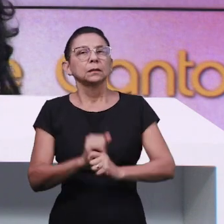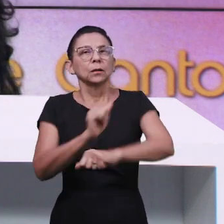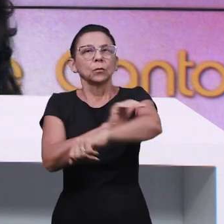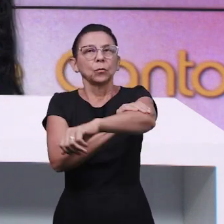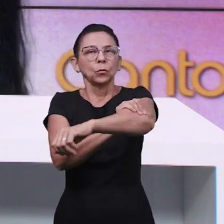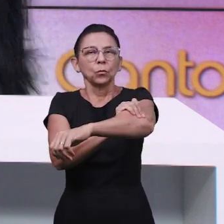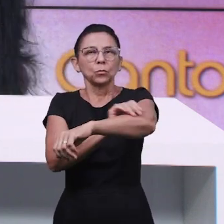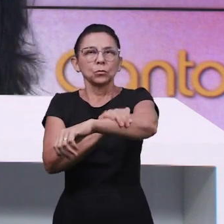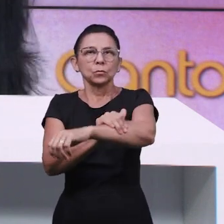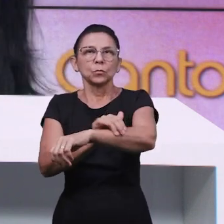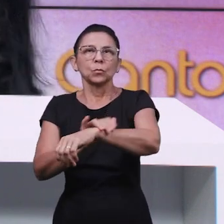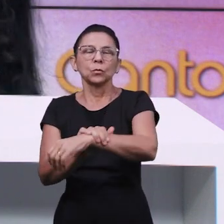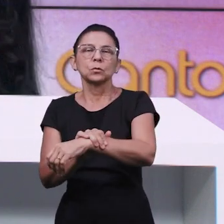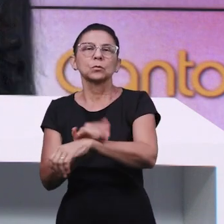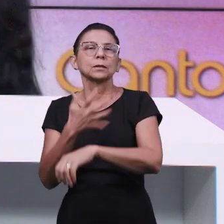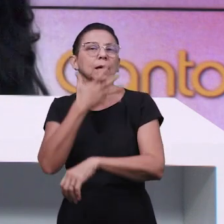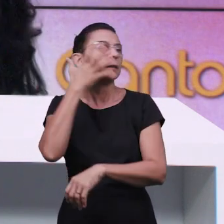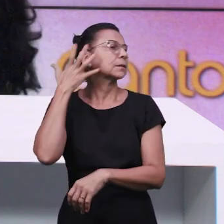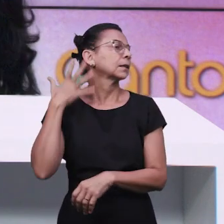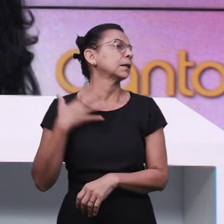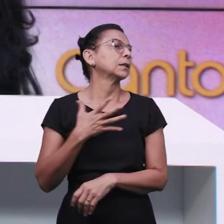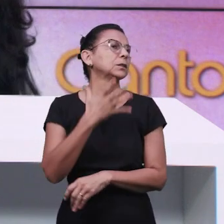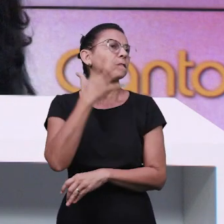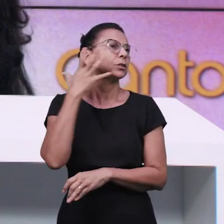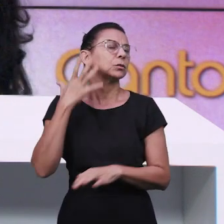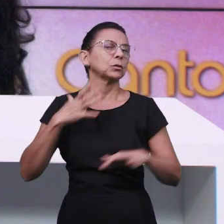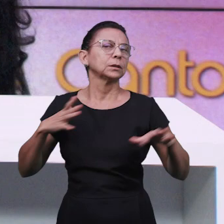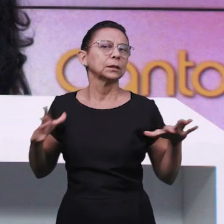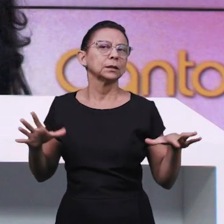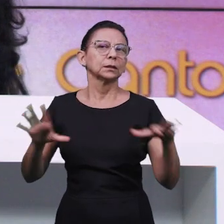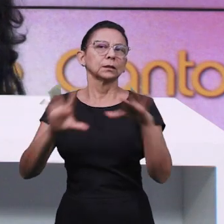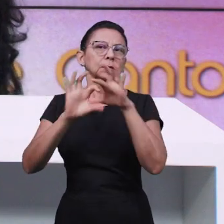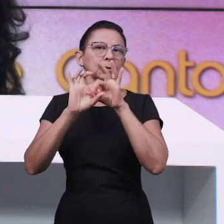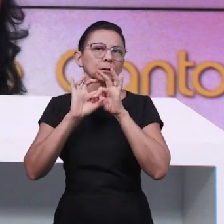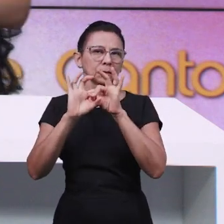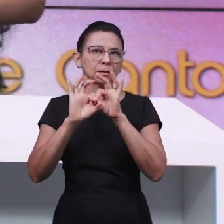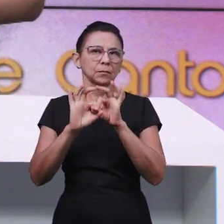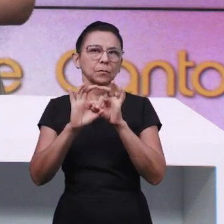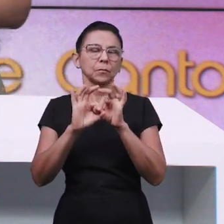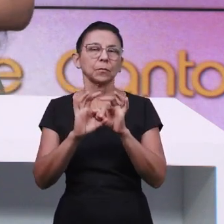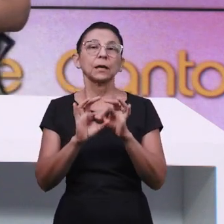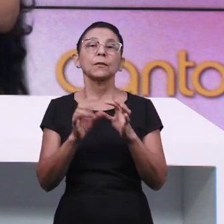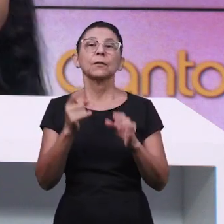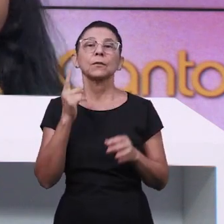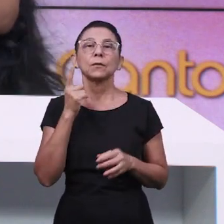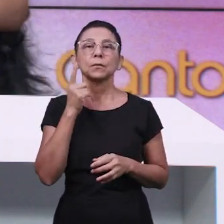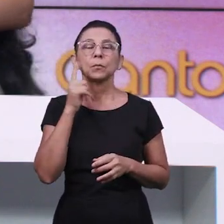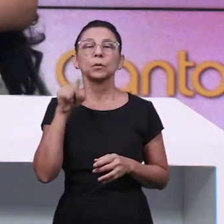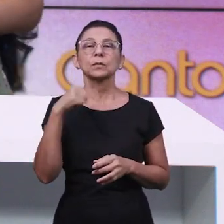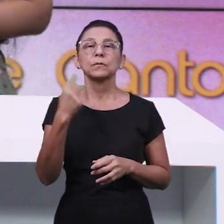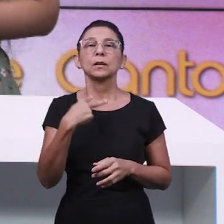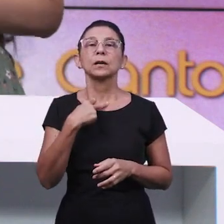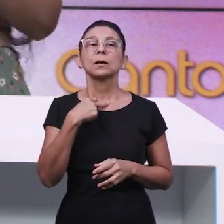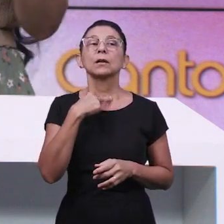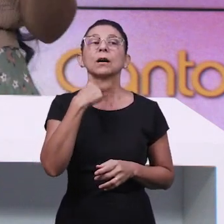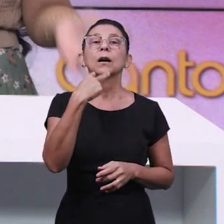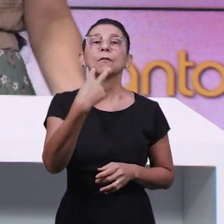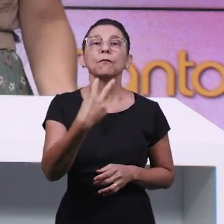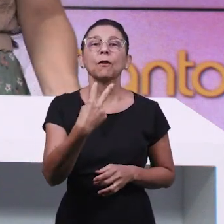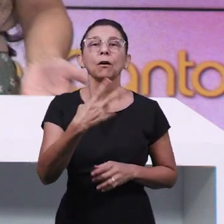que ajuda o trabalho do trato vocal, do filtro da nossa voz. Nada